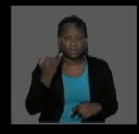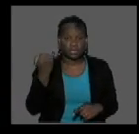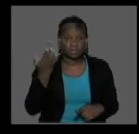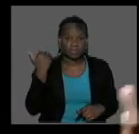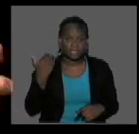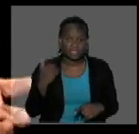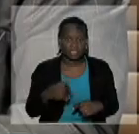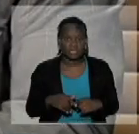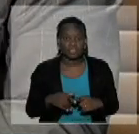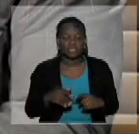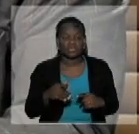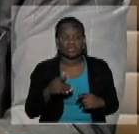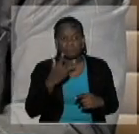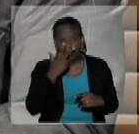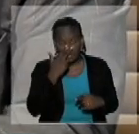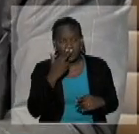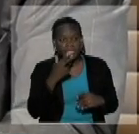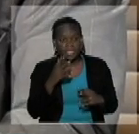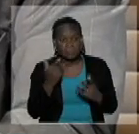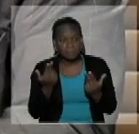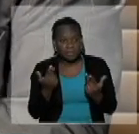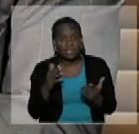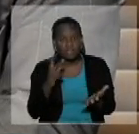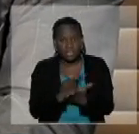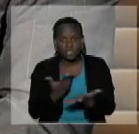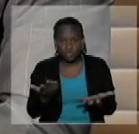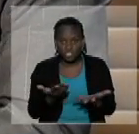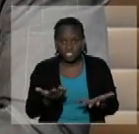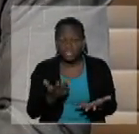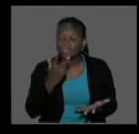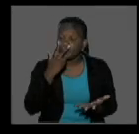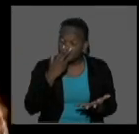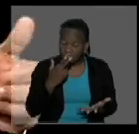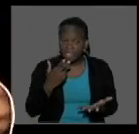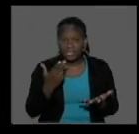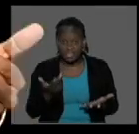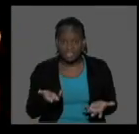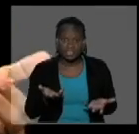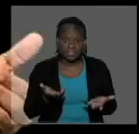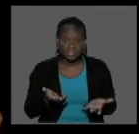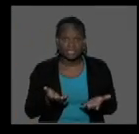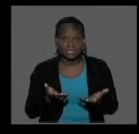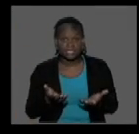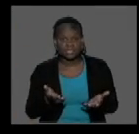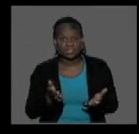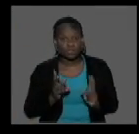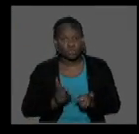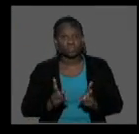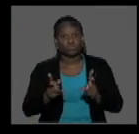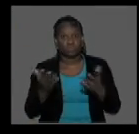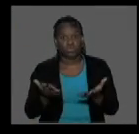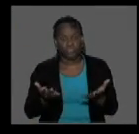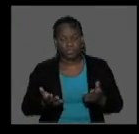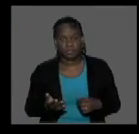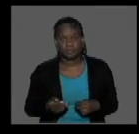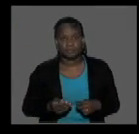fundamental. Parece que é o mesmo que anda acontecendo atualmente, né? Parece que é um